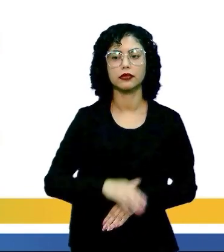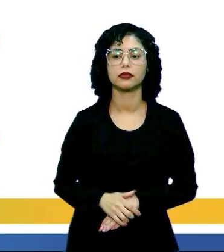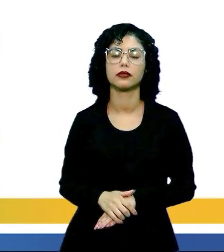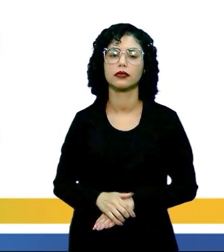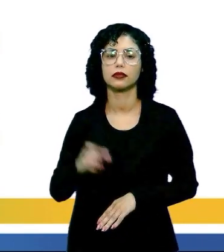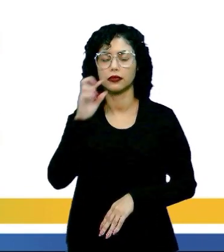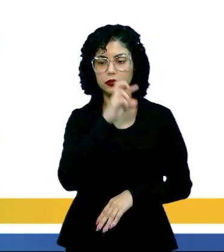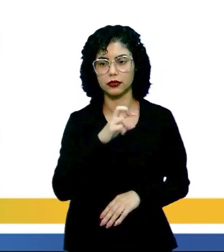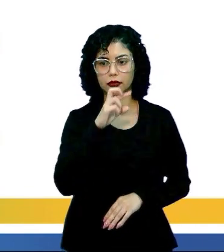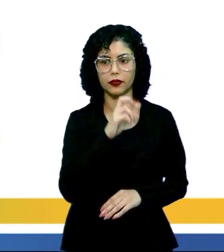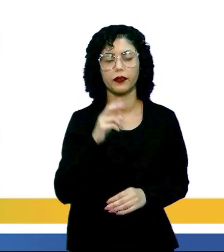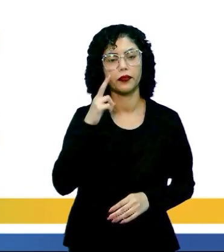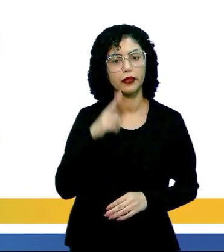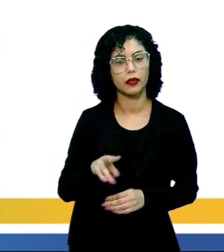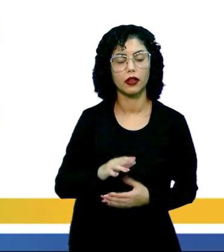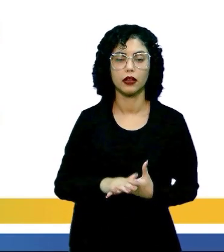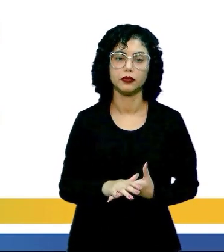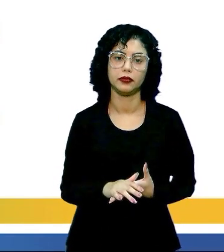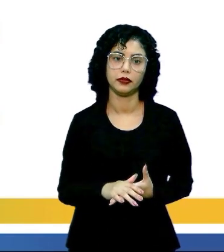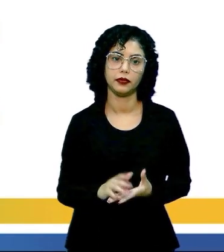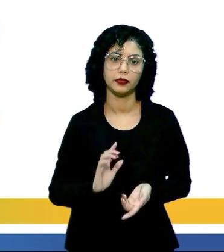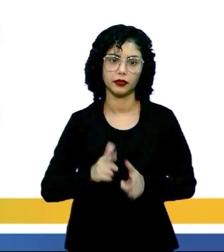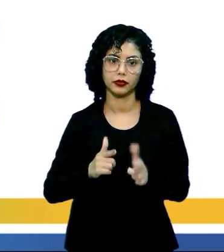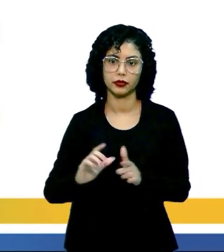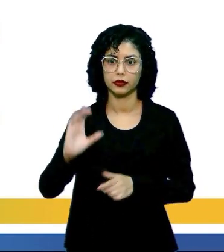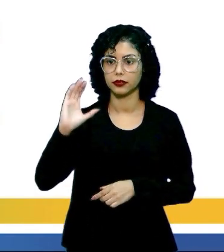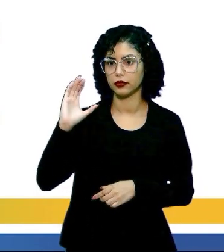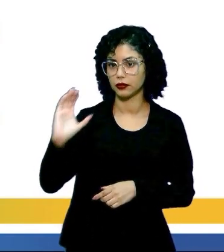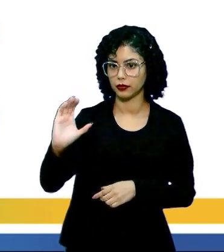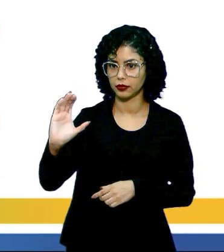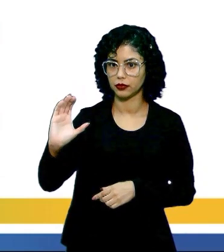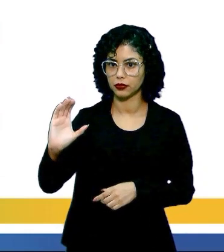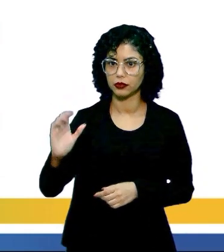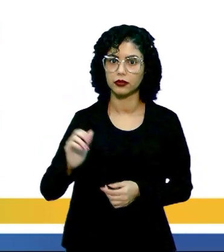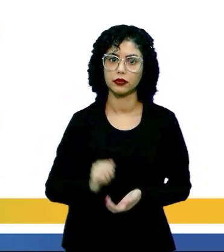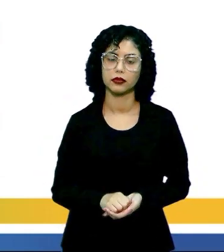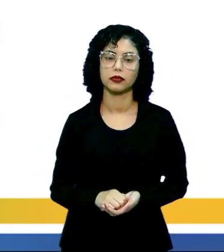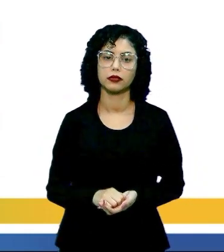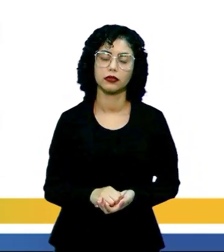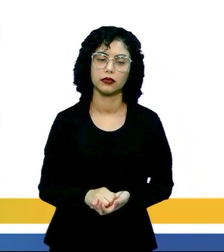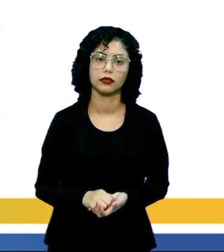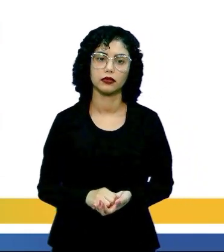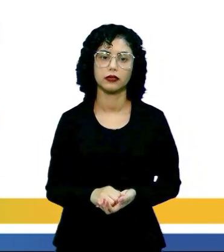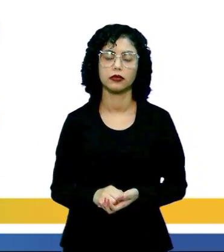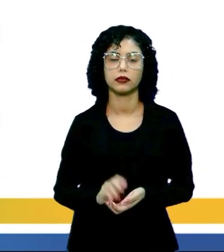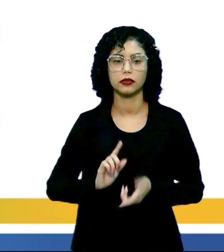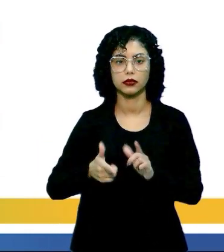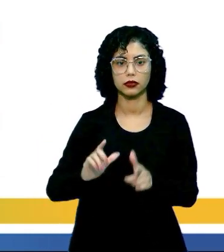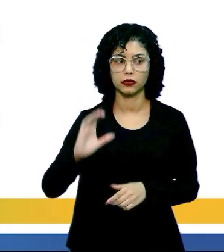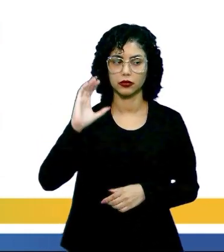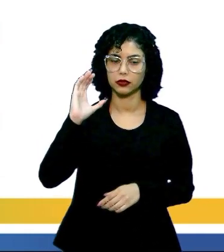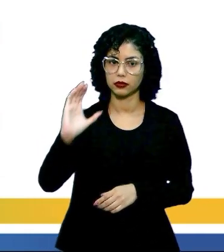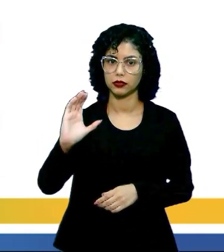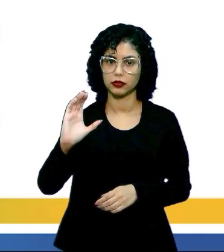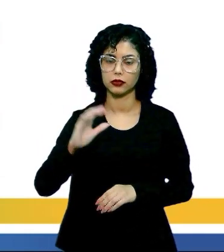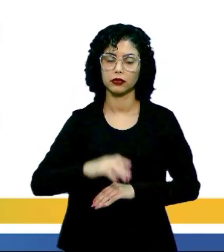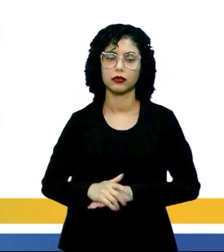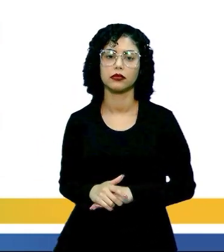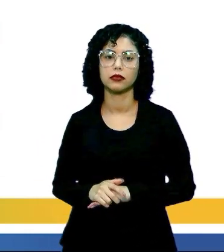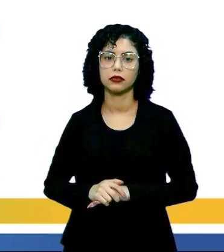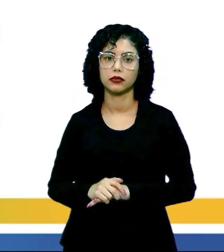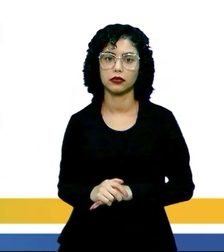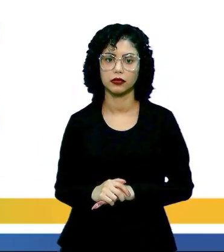e analisaram e viram que tem algumas questões, né, que apresentam algum erro. A alternativa certa é